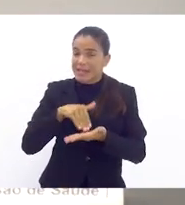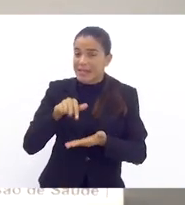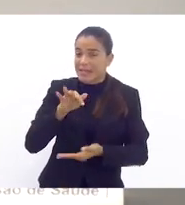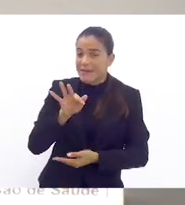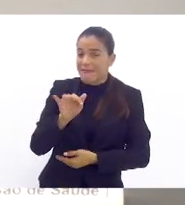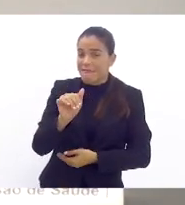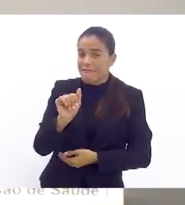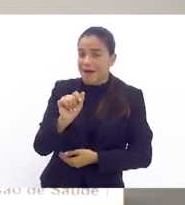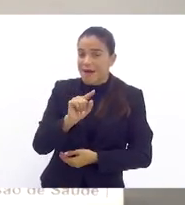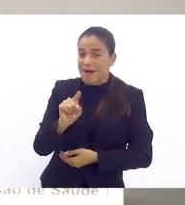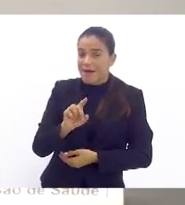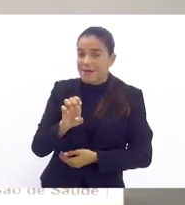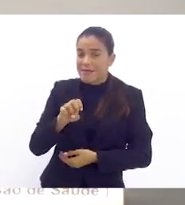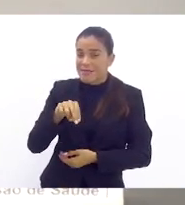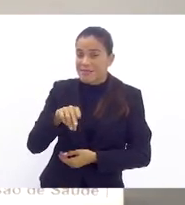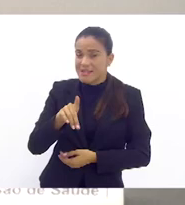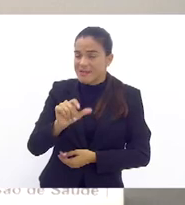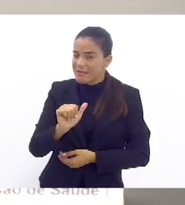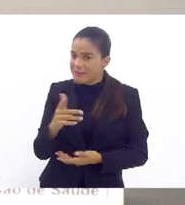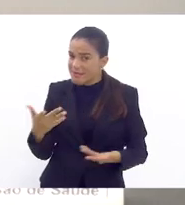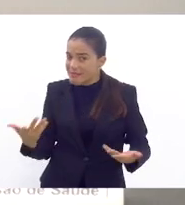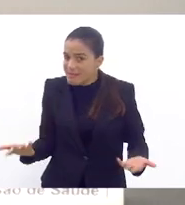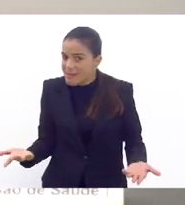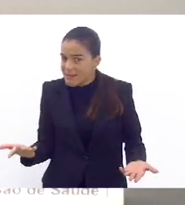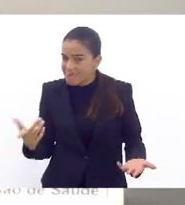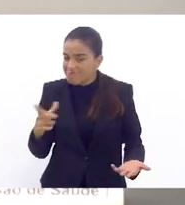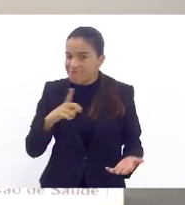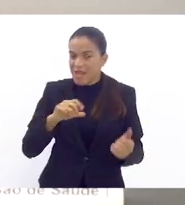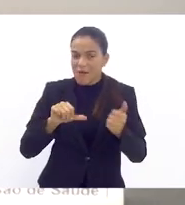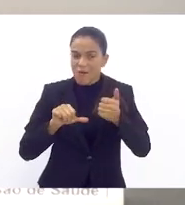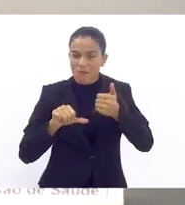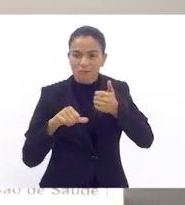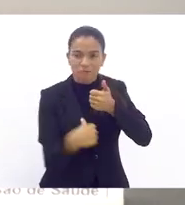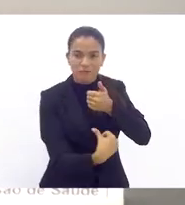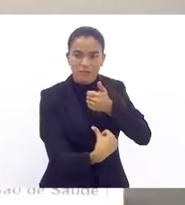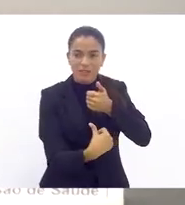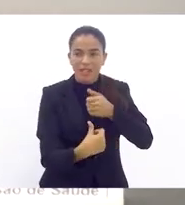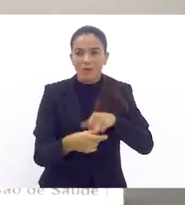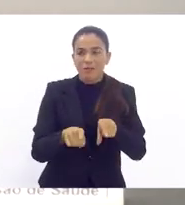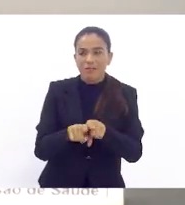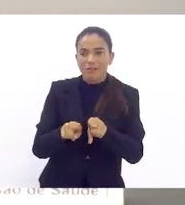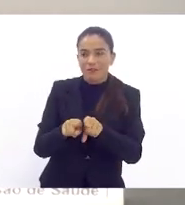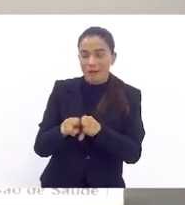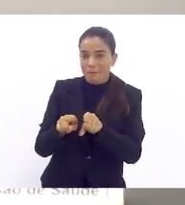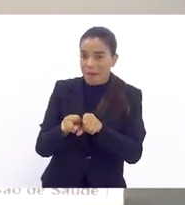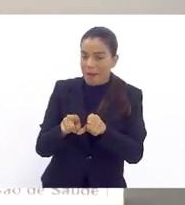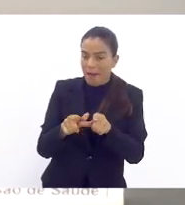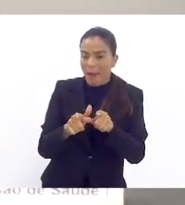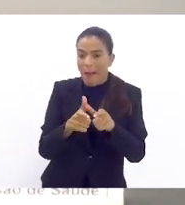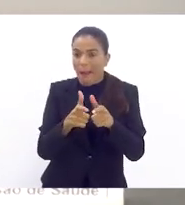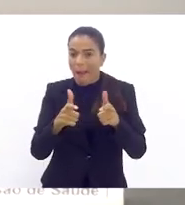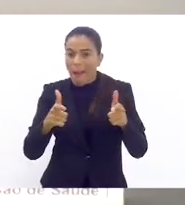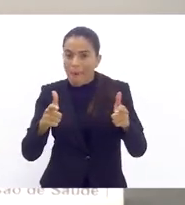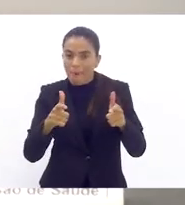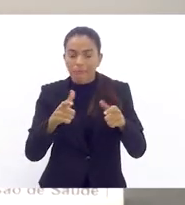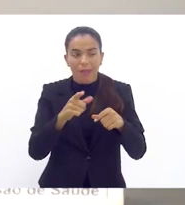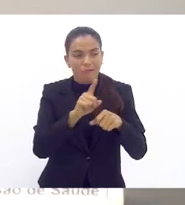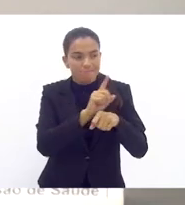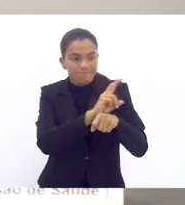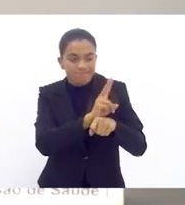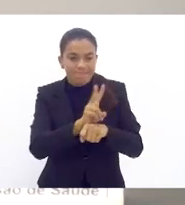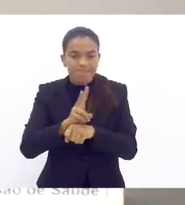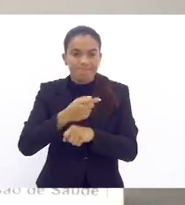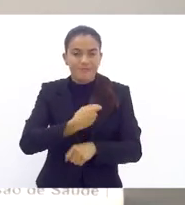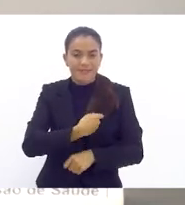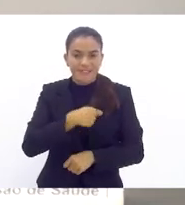nessa possibilidade de ter esse selo e, com isso, né, aumentar o seu grau de fiscalização e